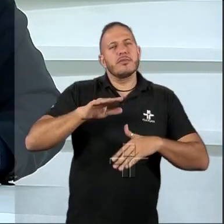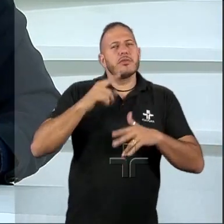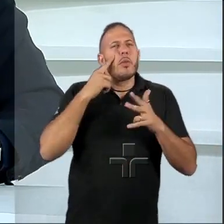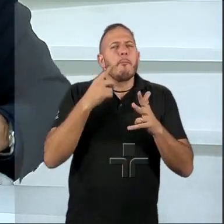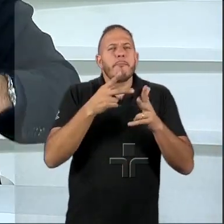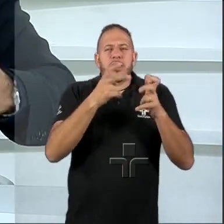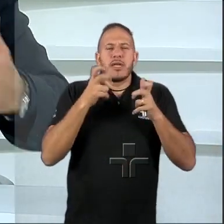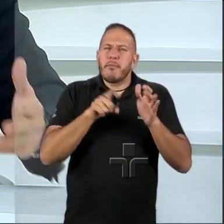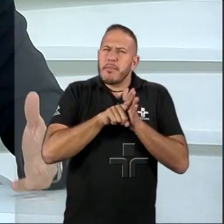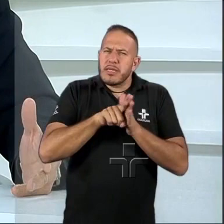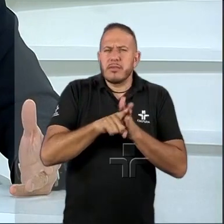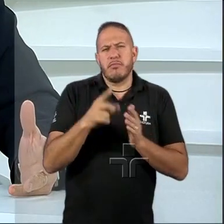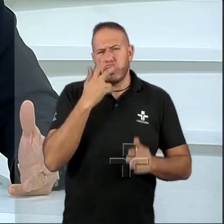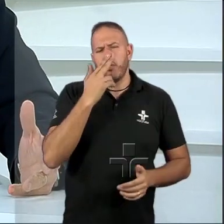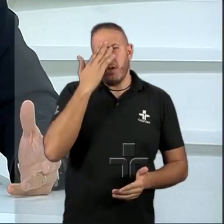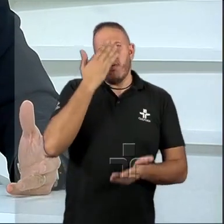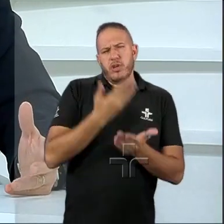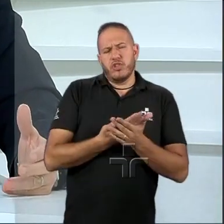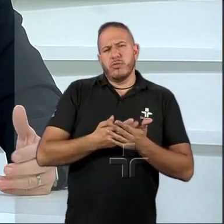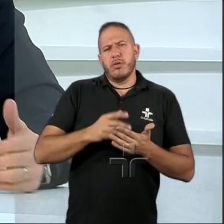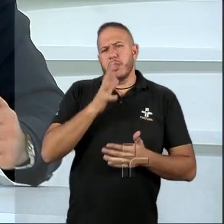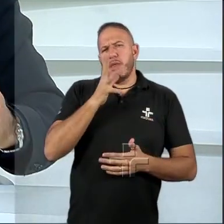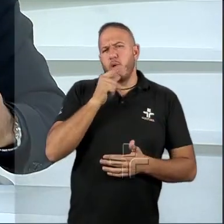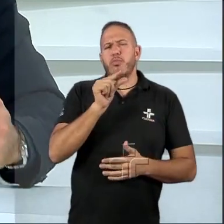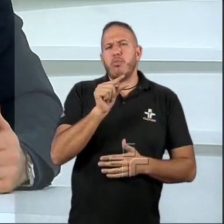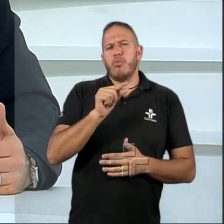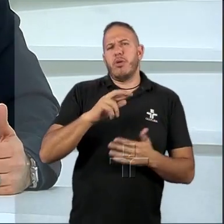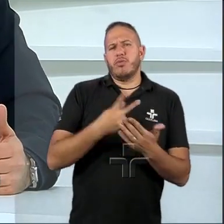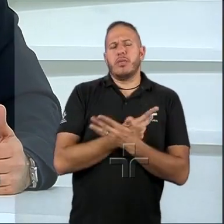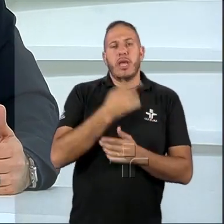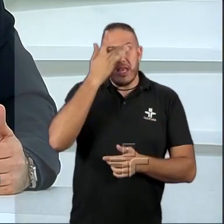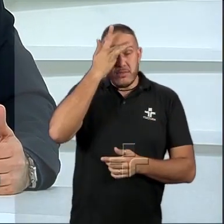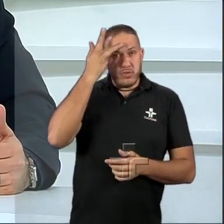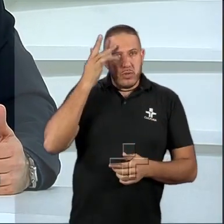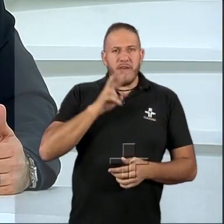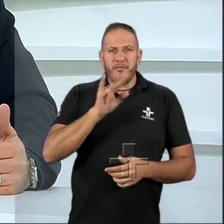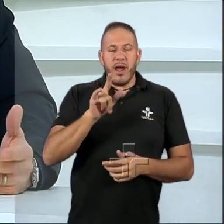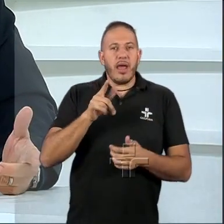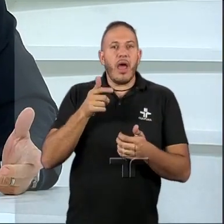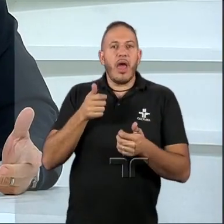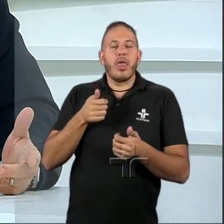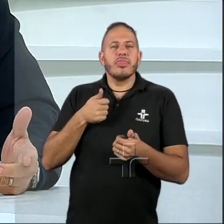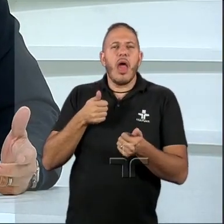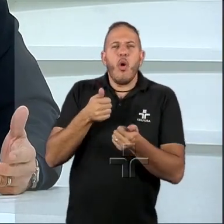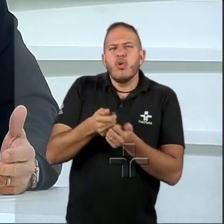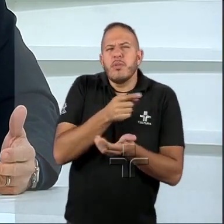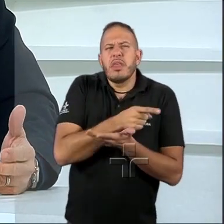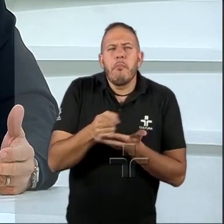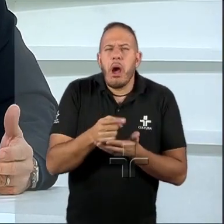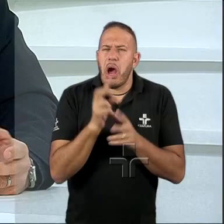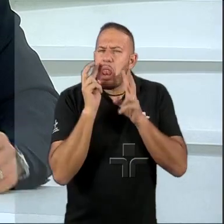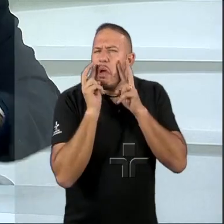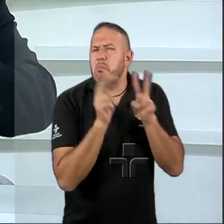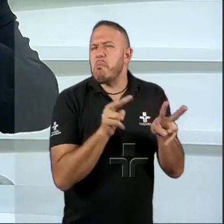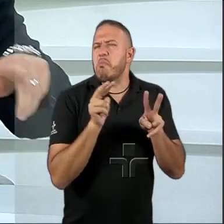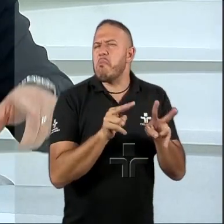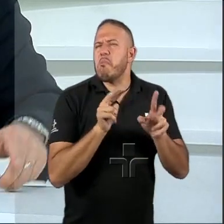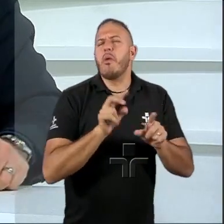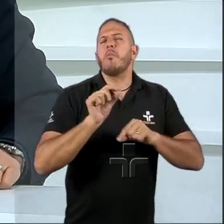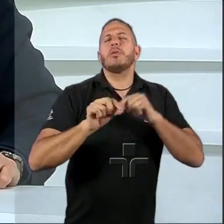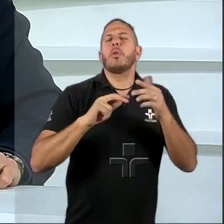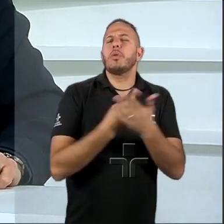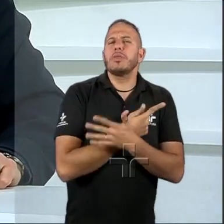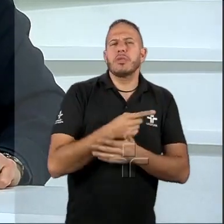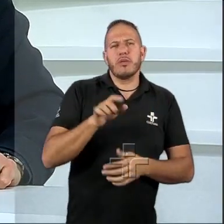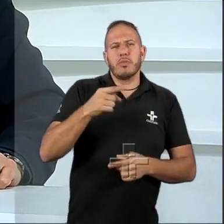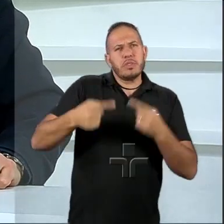percebido pelas pesquisas, porque eu acho que realmente demora a acontecer, porque as pessoas vão praticamente até a última semana sem olhar muito para o que está acontecendo na disputa